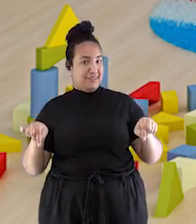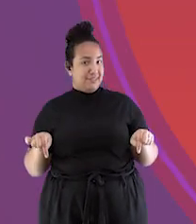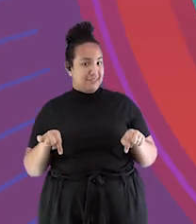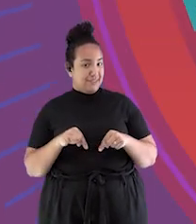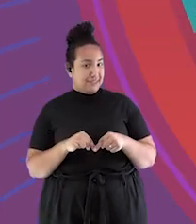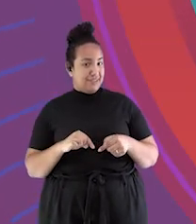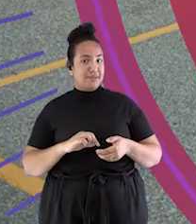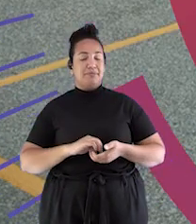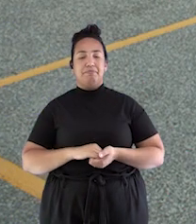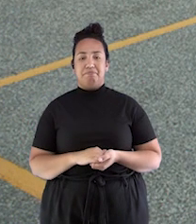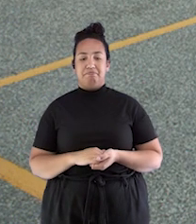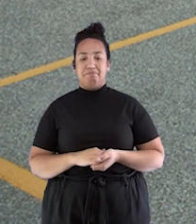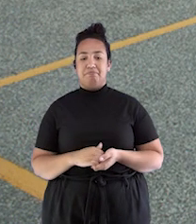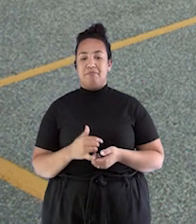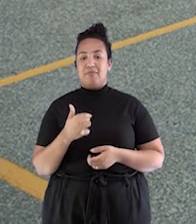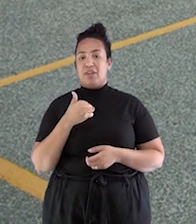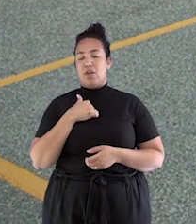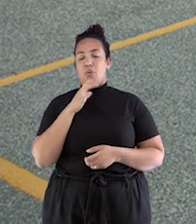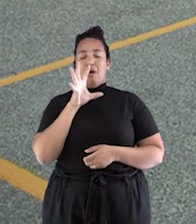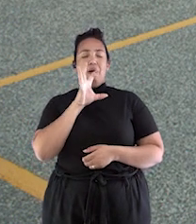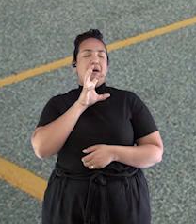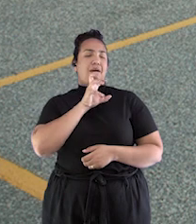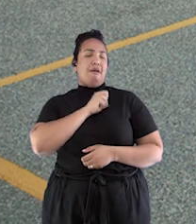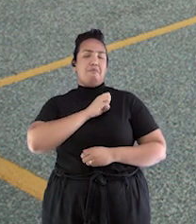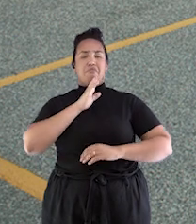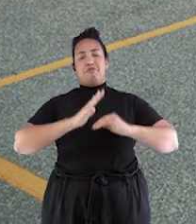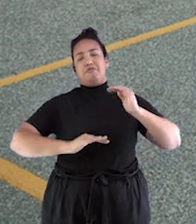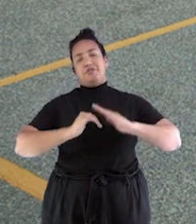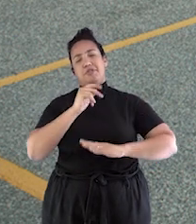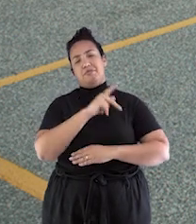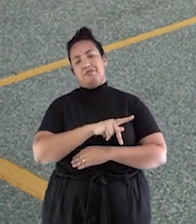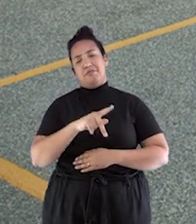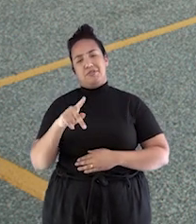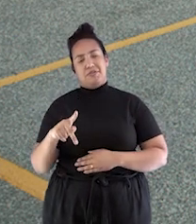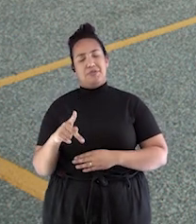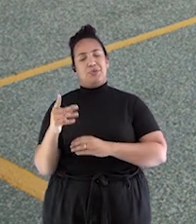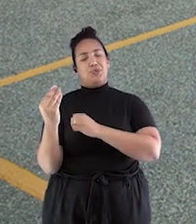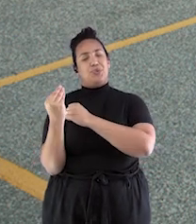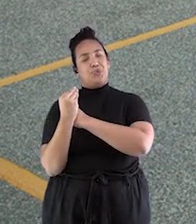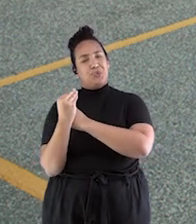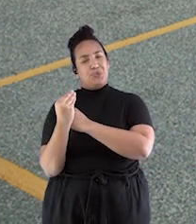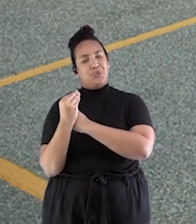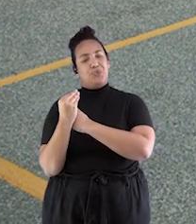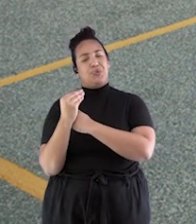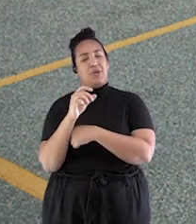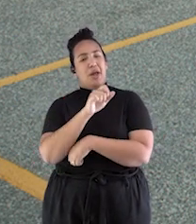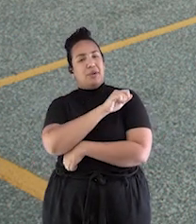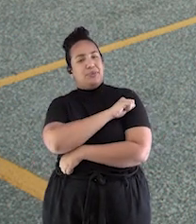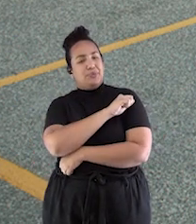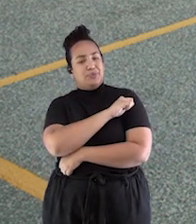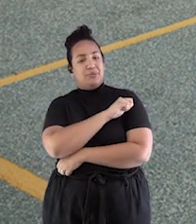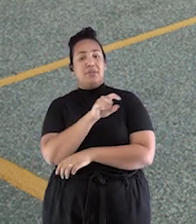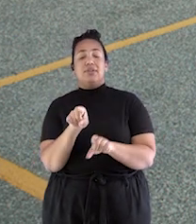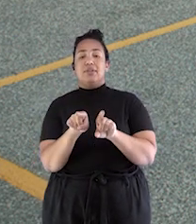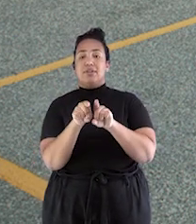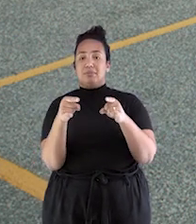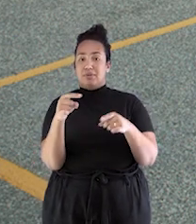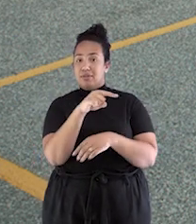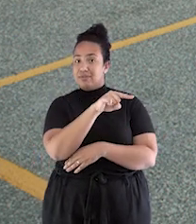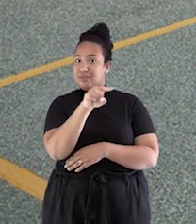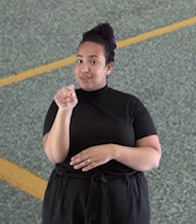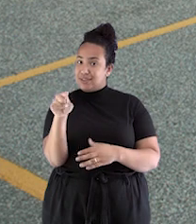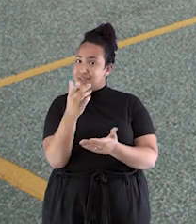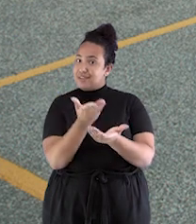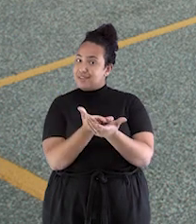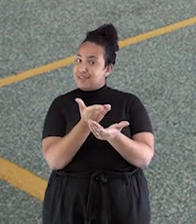pouco. Eu amo ser professora porque eu recebo muito amor, carinho dos meus alunos e de vocês que nos assistem aqui